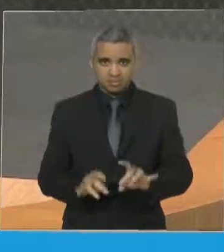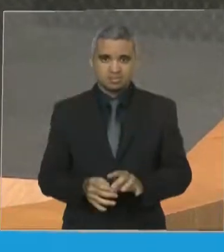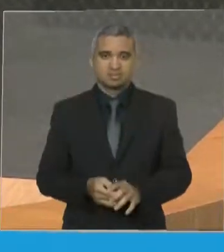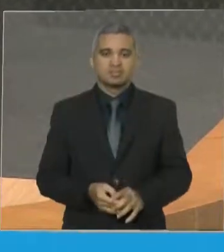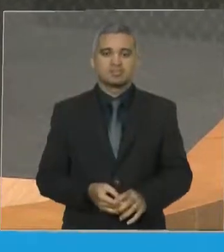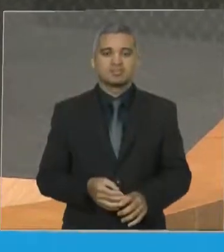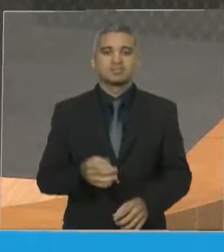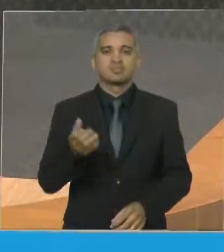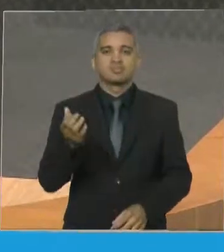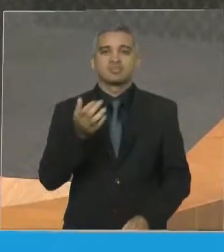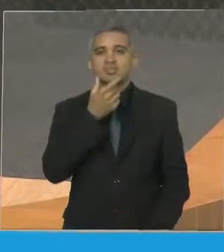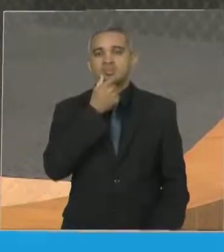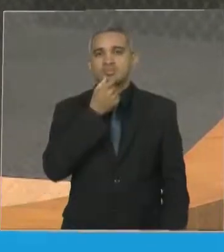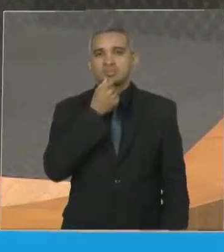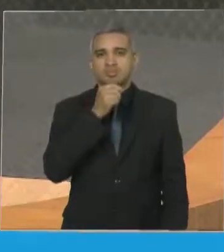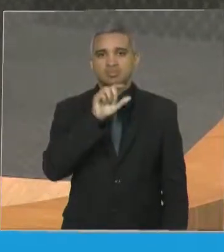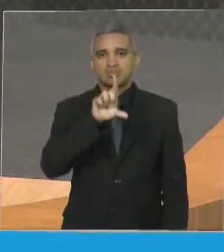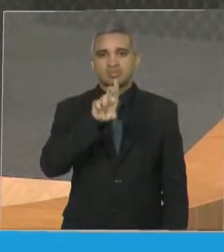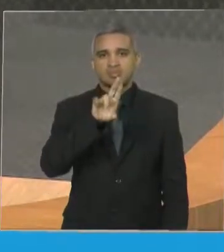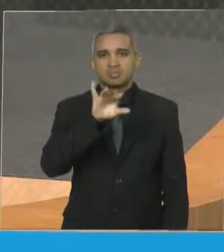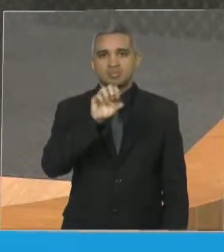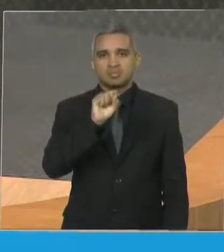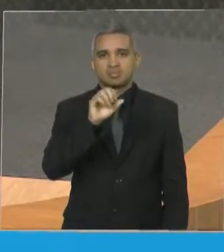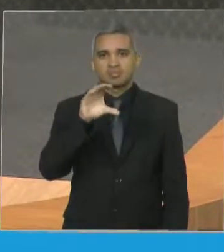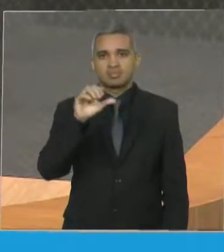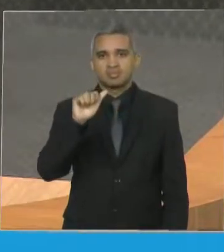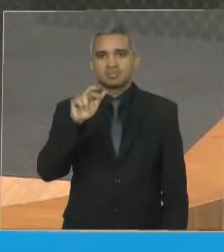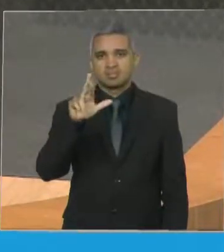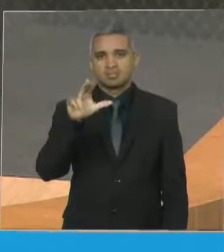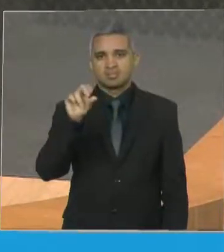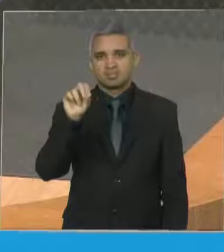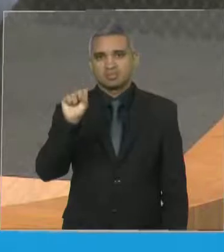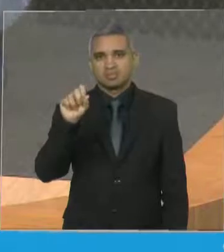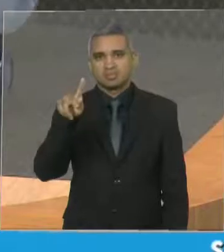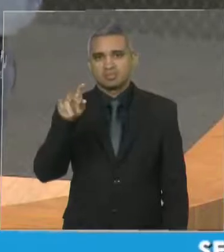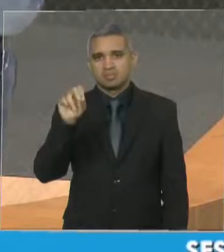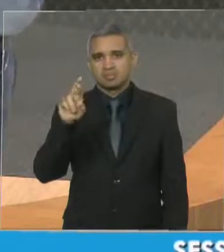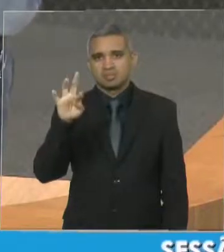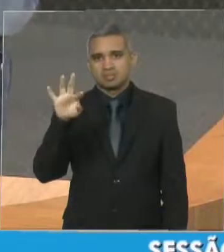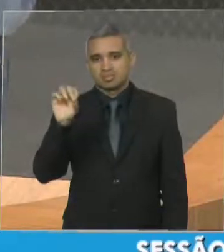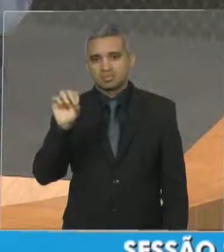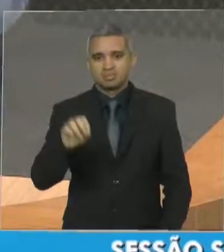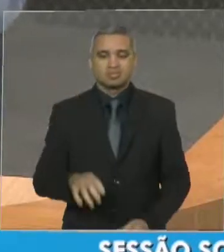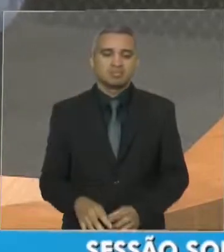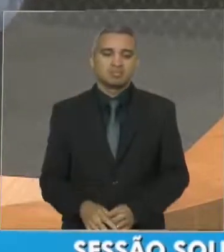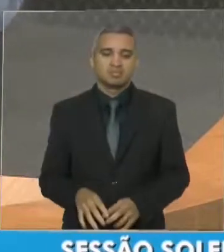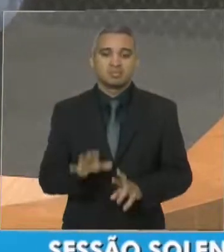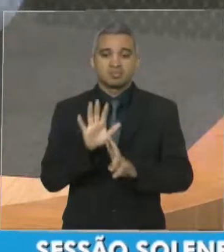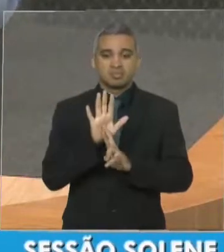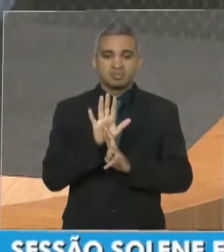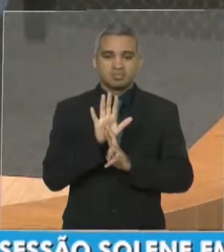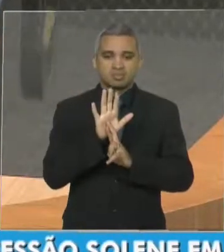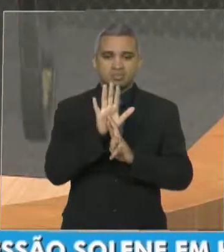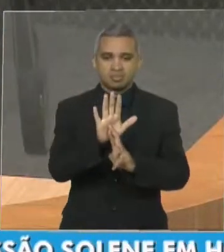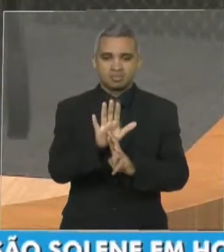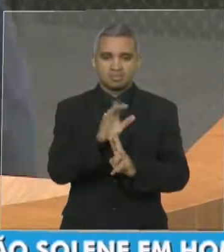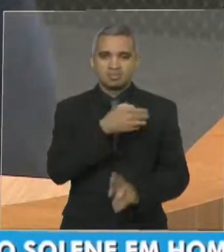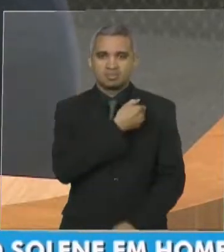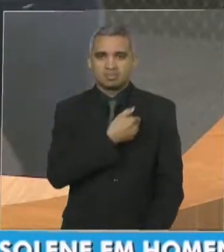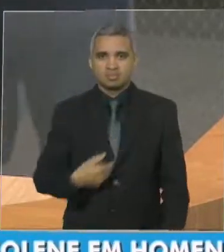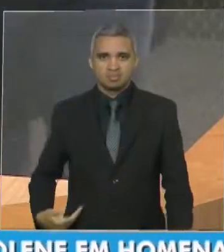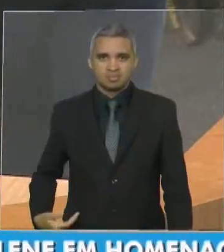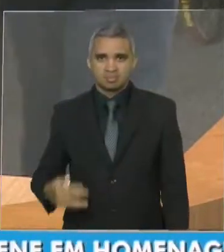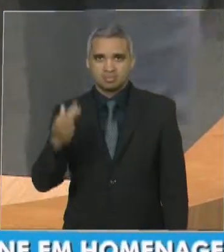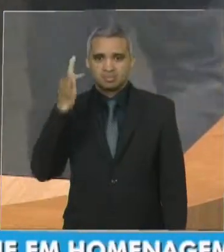Porto, secretário de Relações Institucionais, que nesse ato representando o governador Flávio